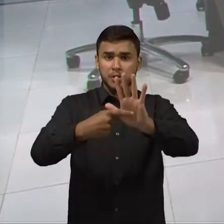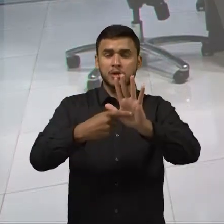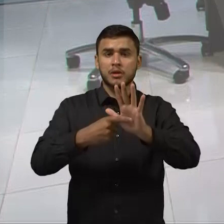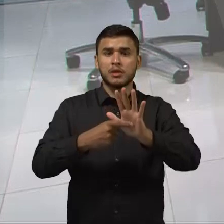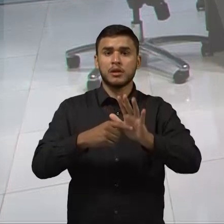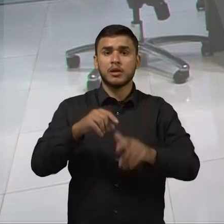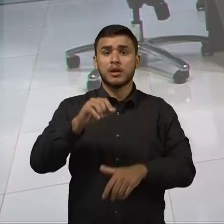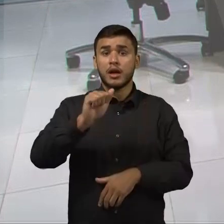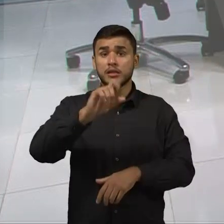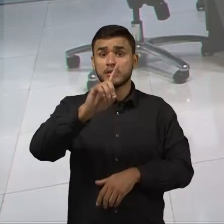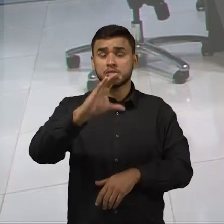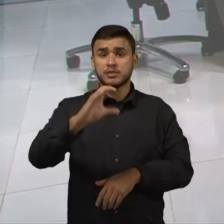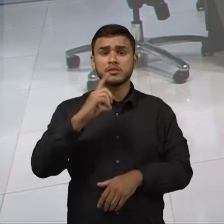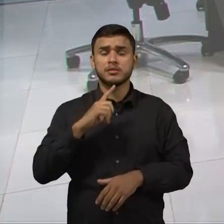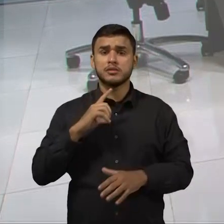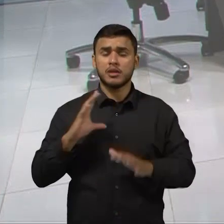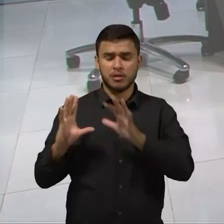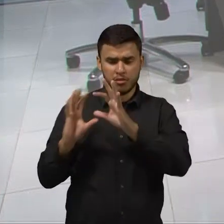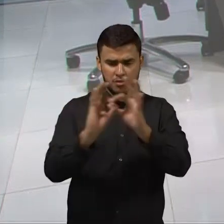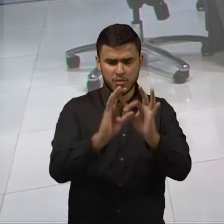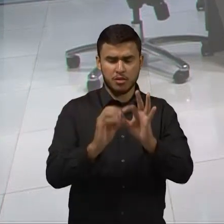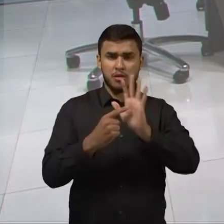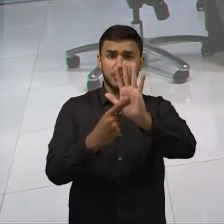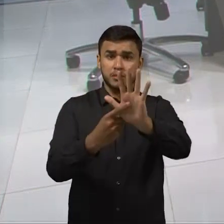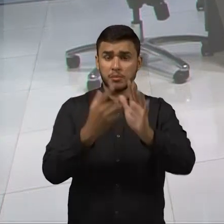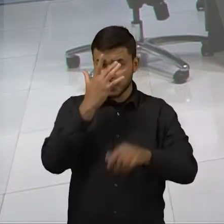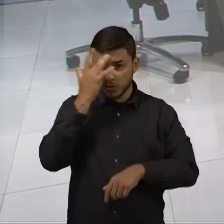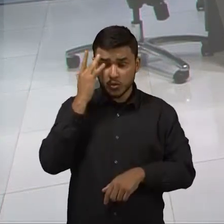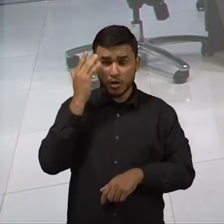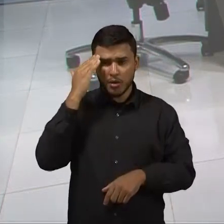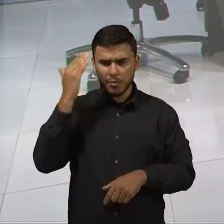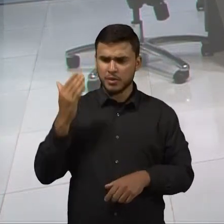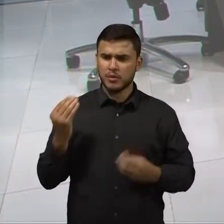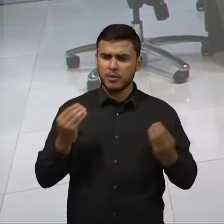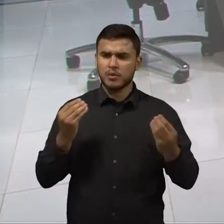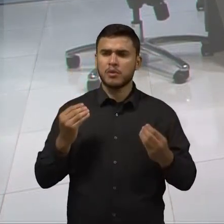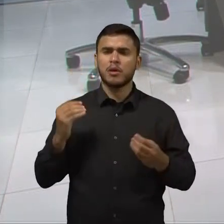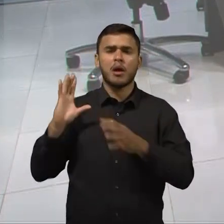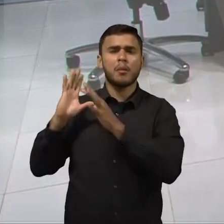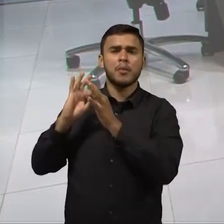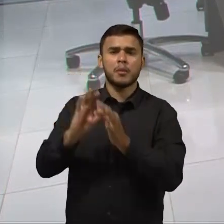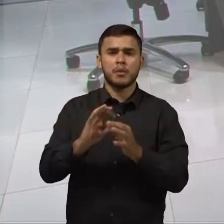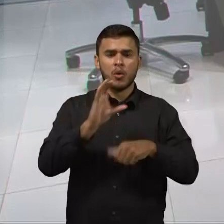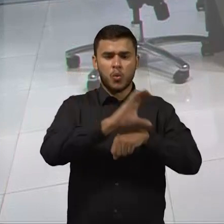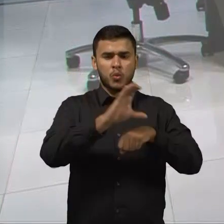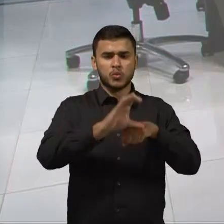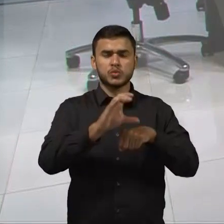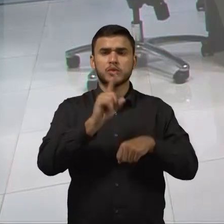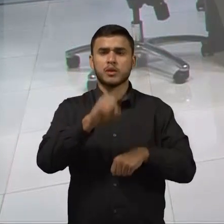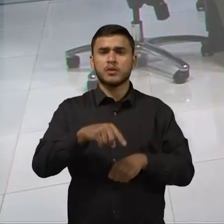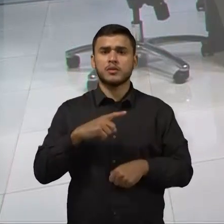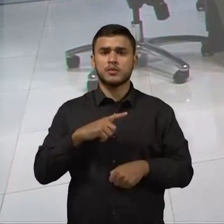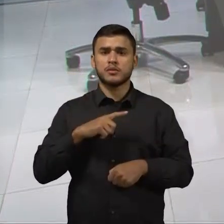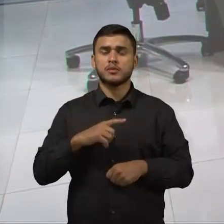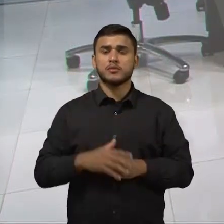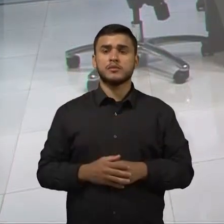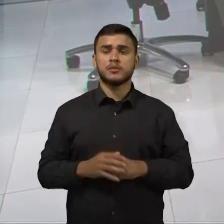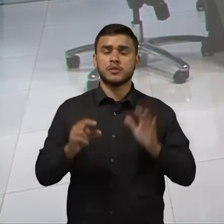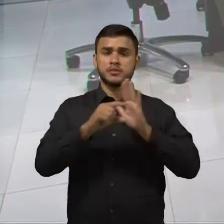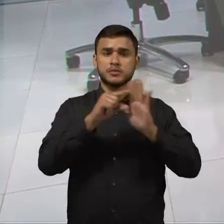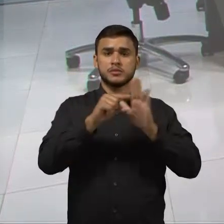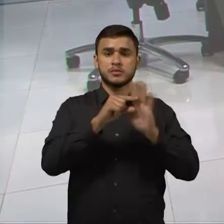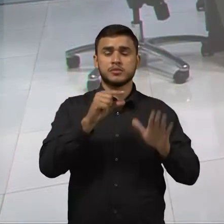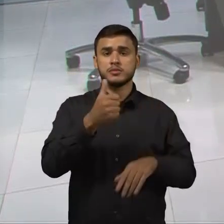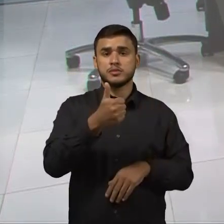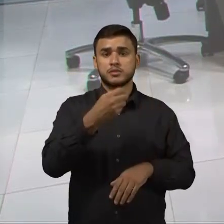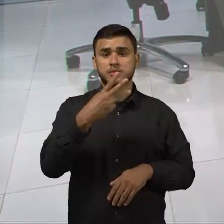Era vinculante. Ainda chegou a dizer isso. Não é vinculante a decisão. Isso viola a Constituição. O artigo 101 da Constituição, Hélio.